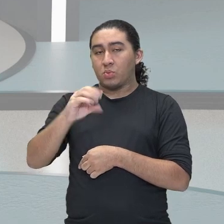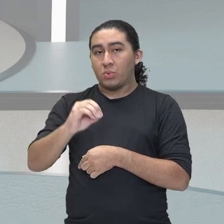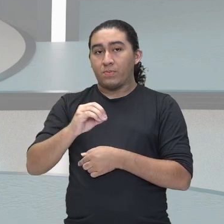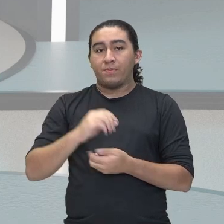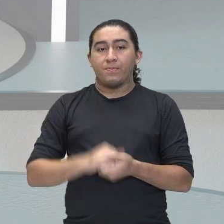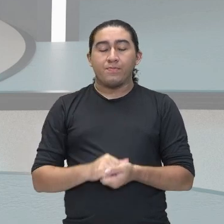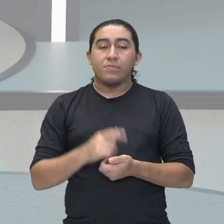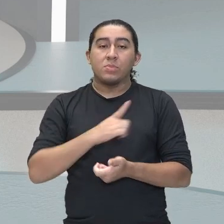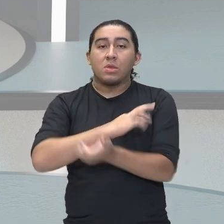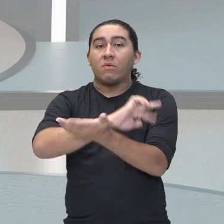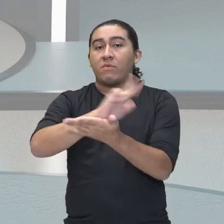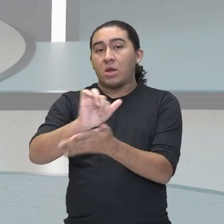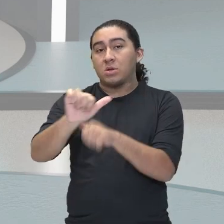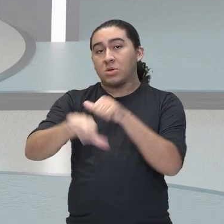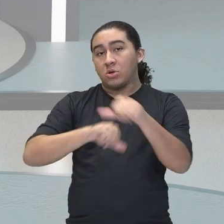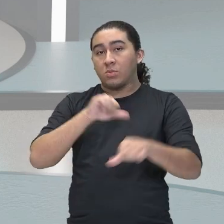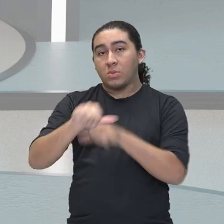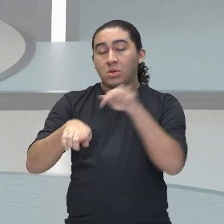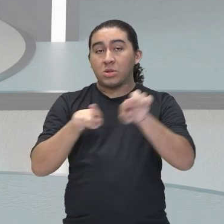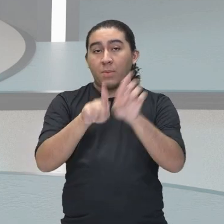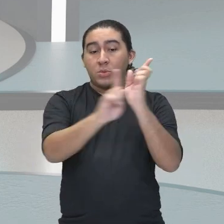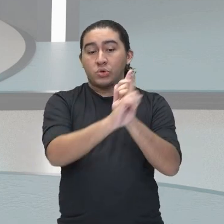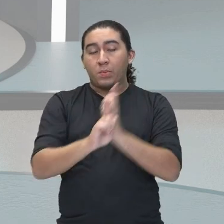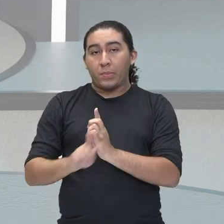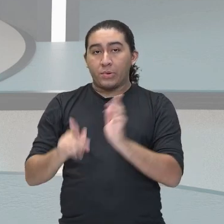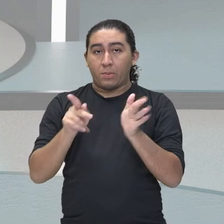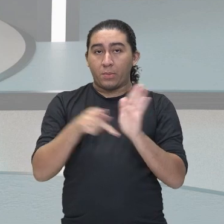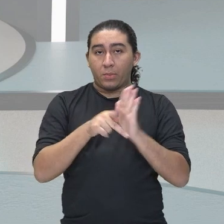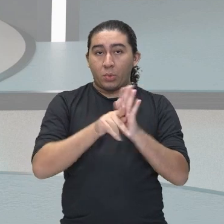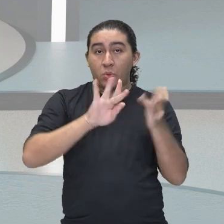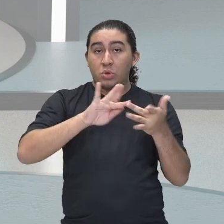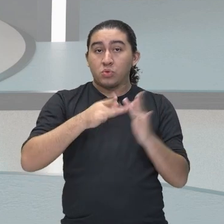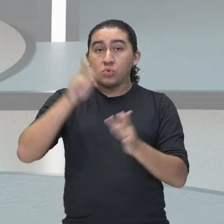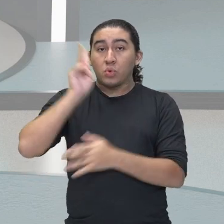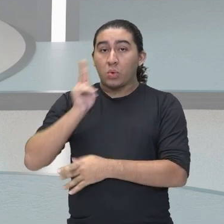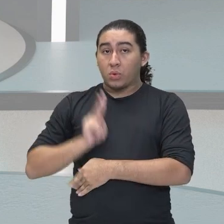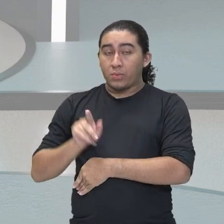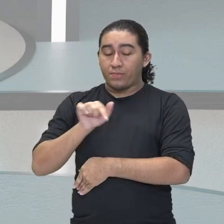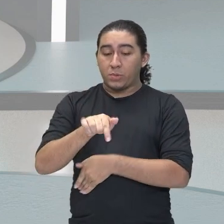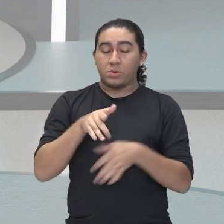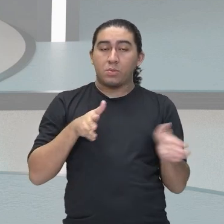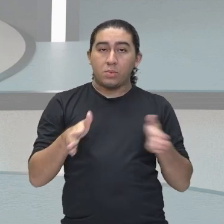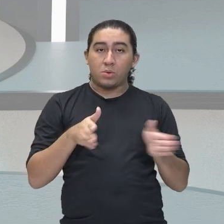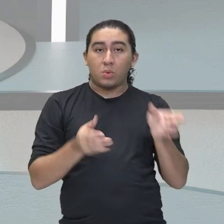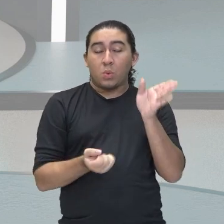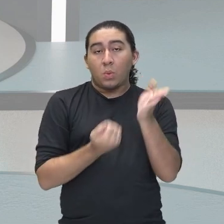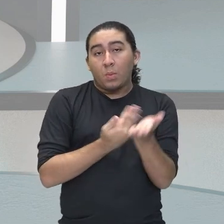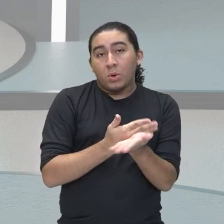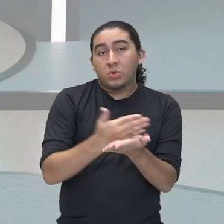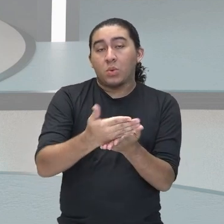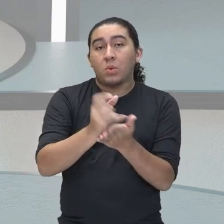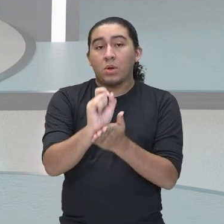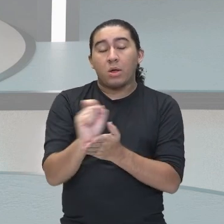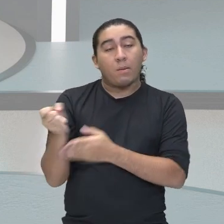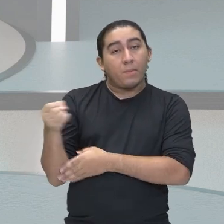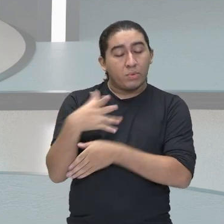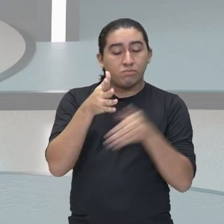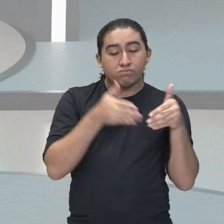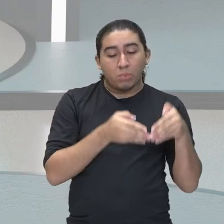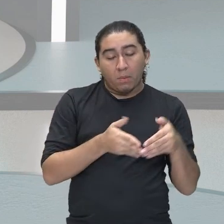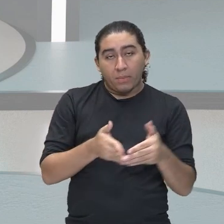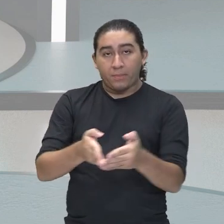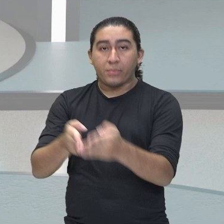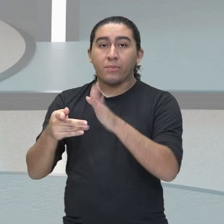transformações e descobertas históricas. Foi nesse período que se iniciou as grandes navegações,